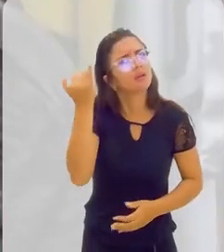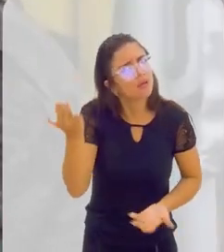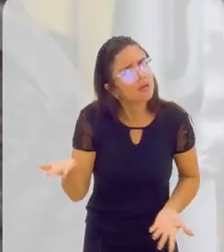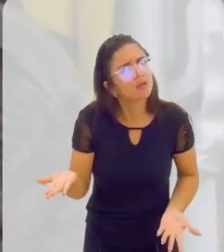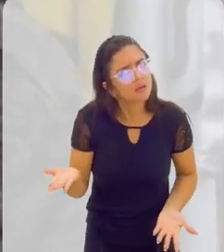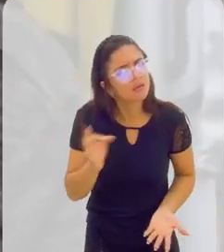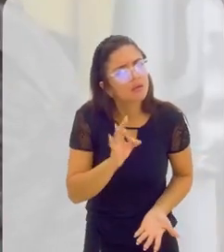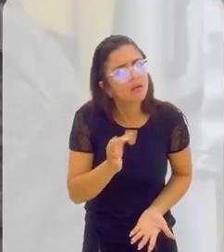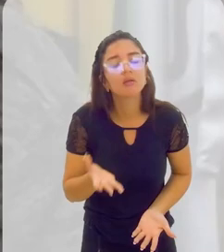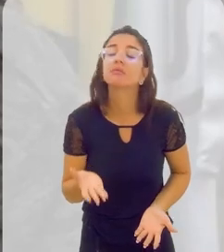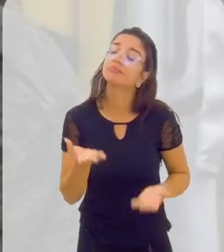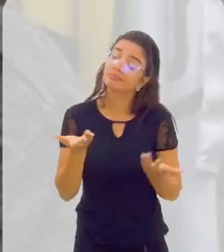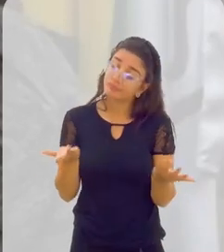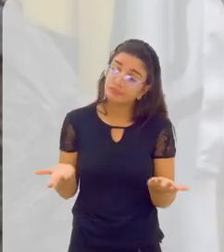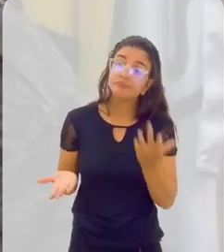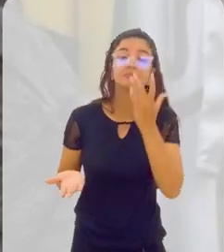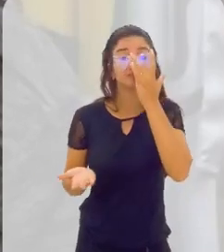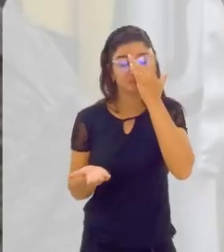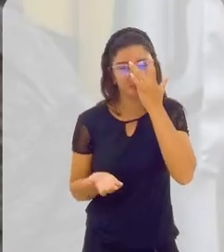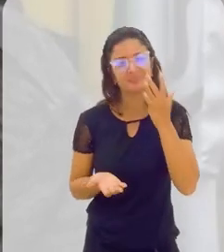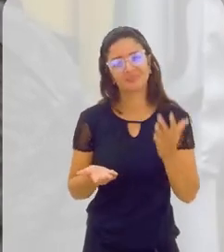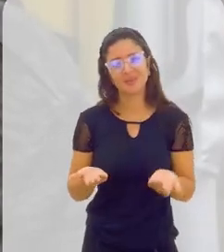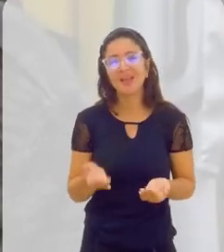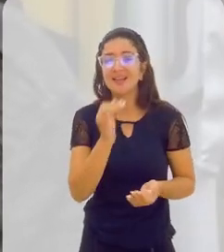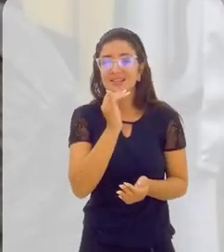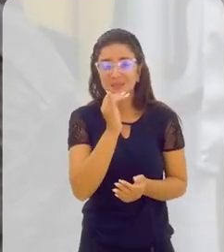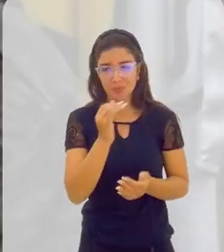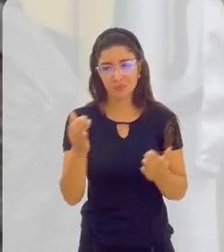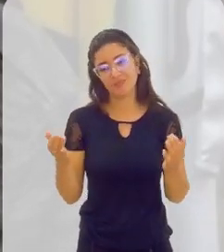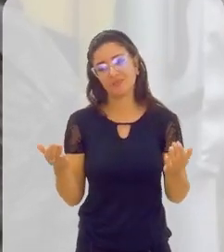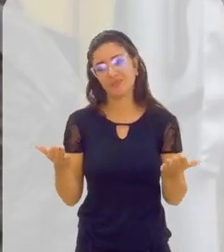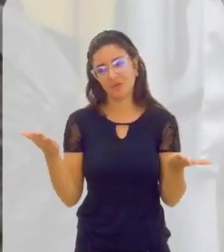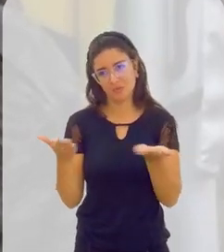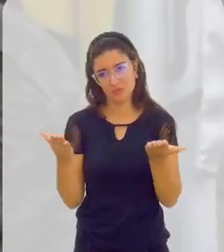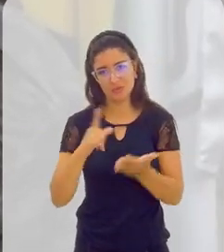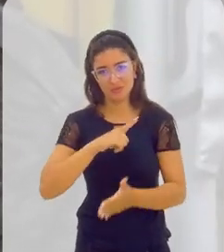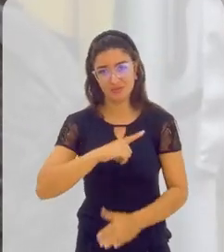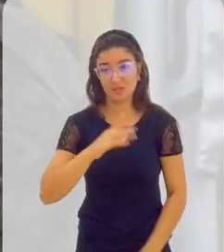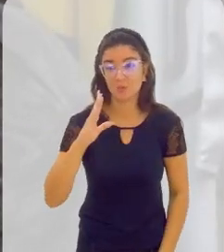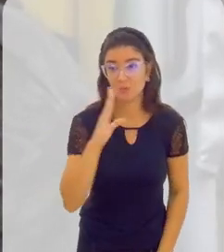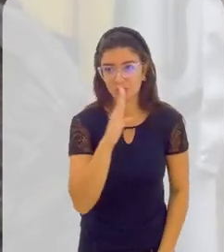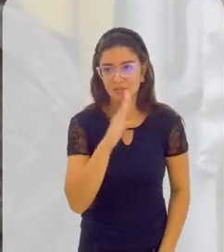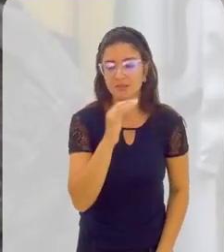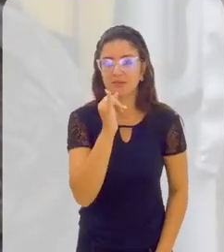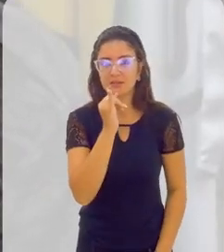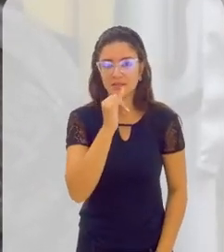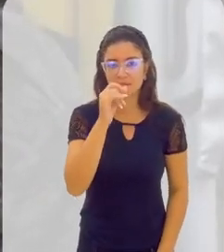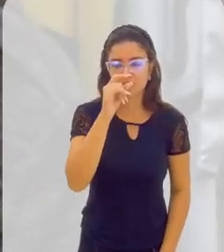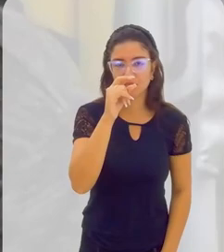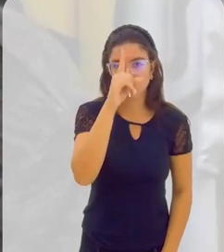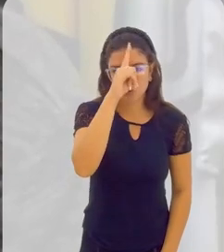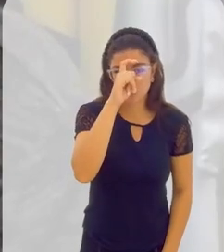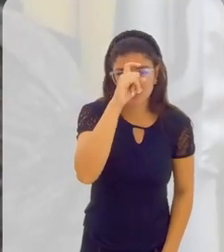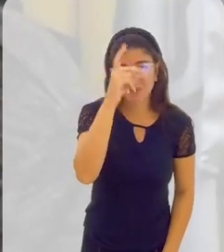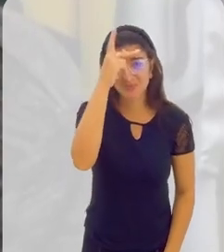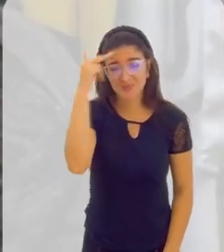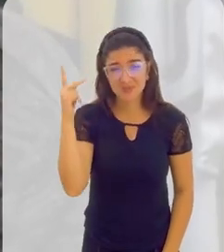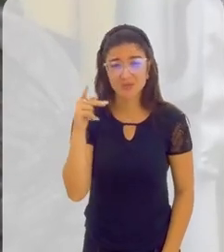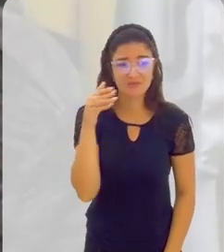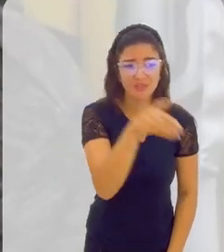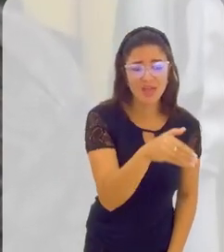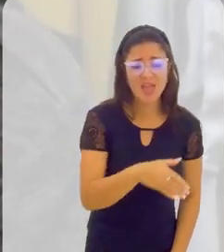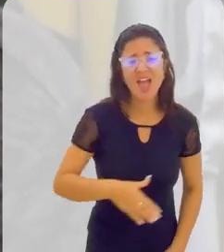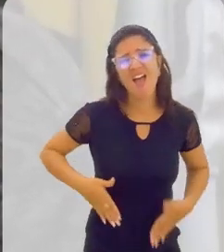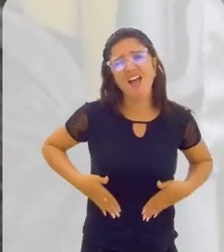acho que você dá critérios hoje que a gente tem de urgência é outra coisa que chega alguém no hospital ele falou assim eu tô com uma dor de barriga